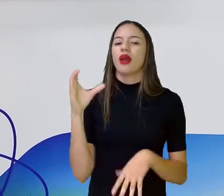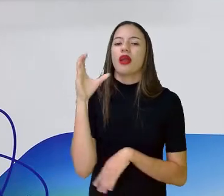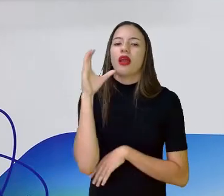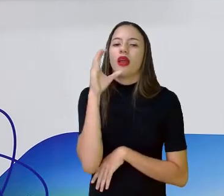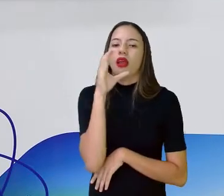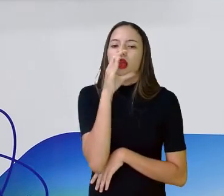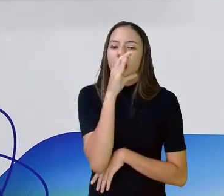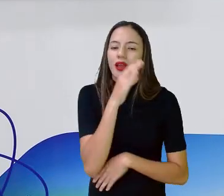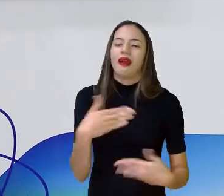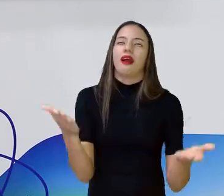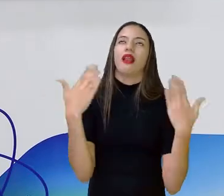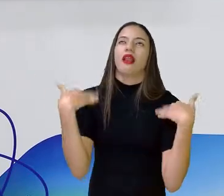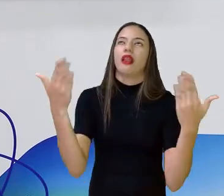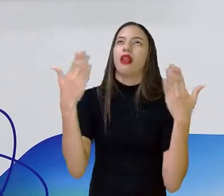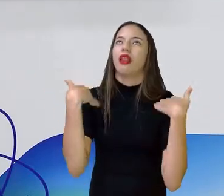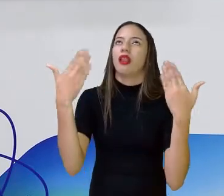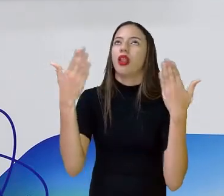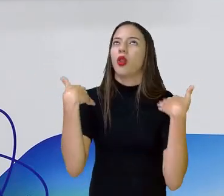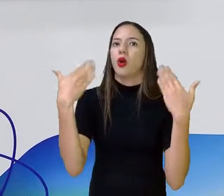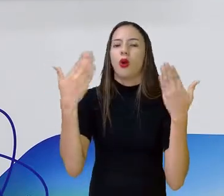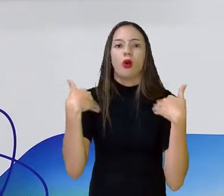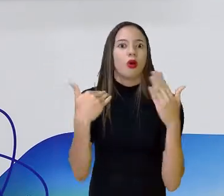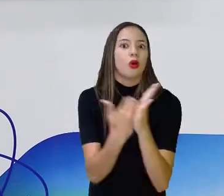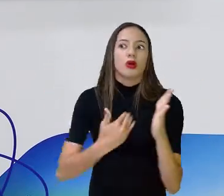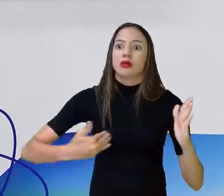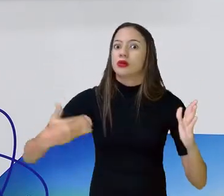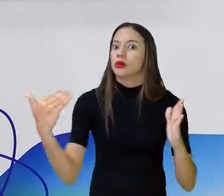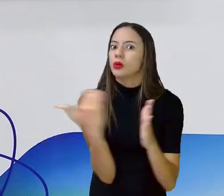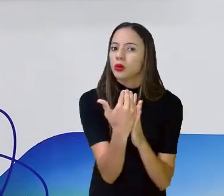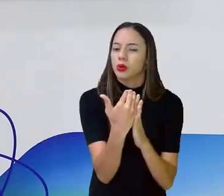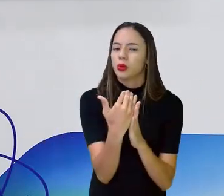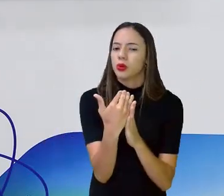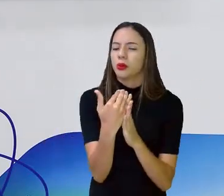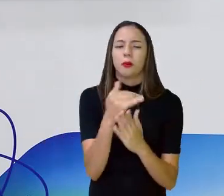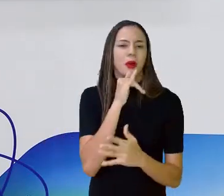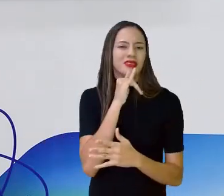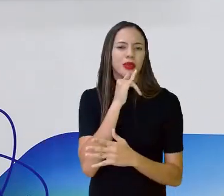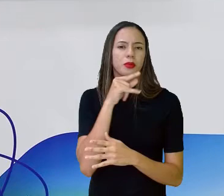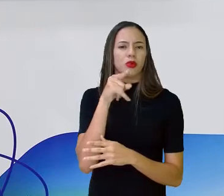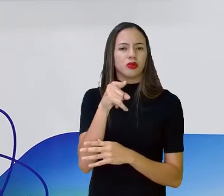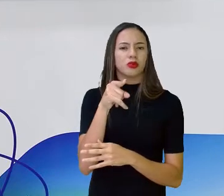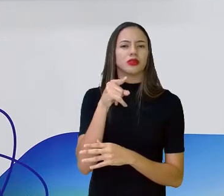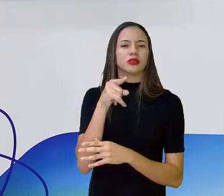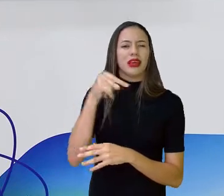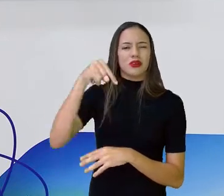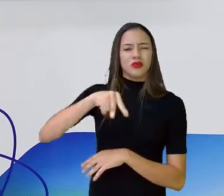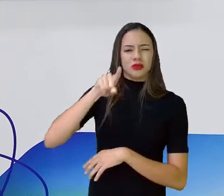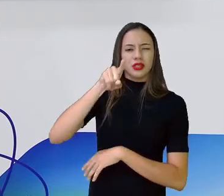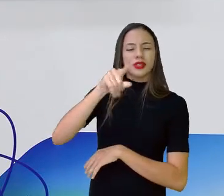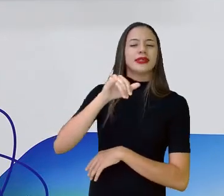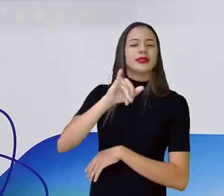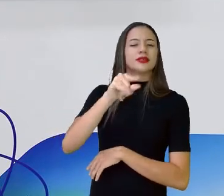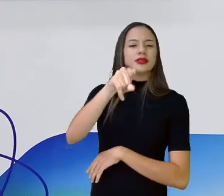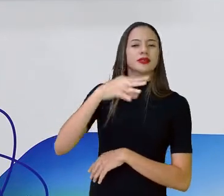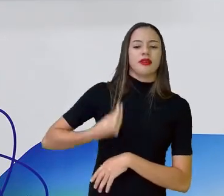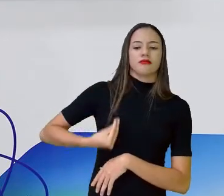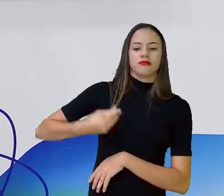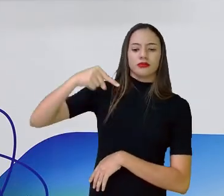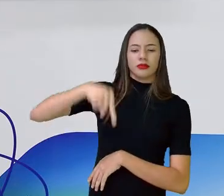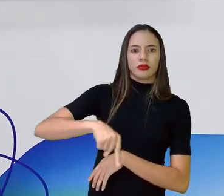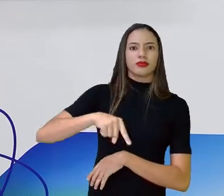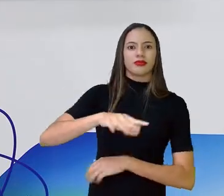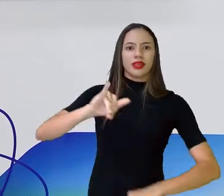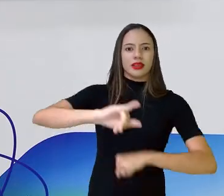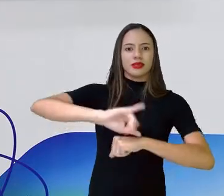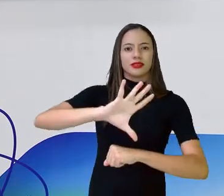intenso, né? E a gente sente esse exemplo numa coisa muito simples. Se você estiver aqui no centro do Recife e você sair